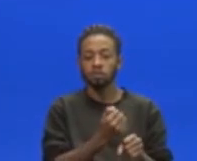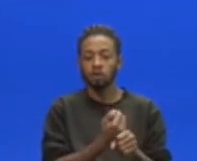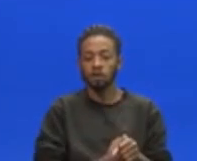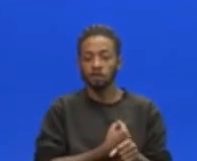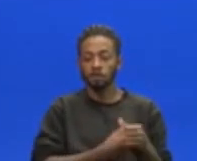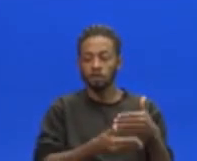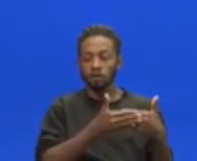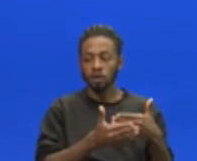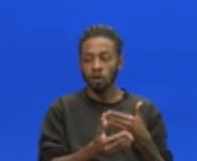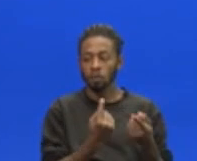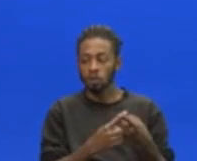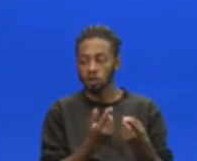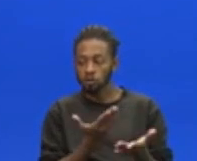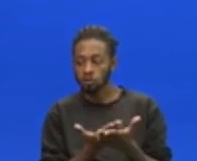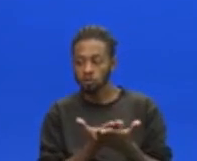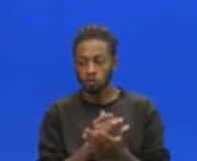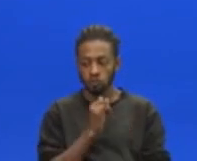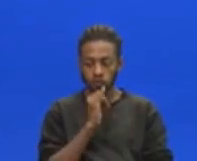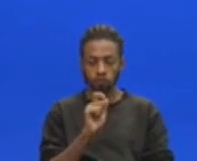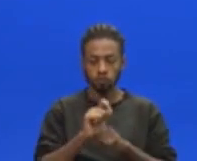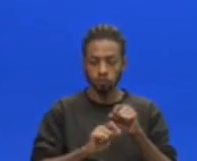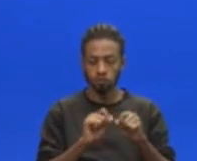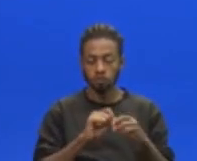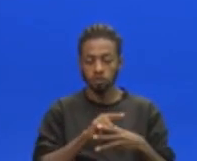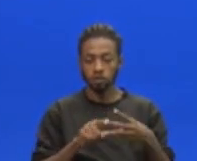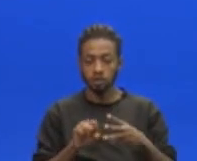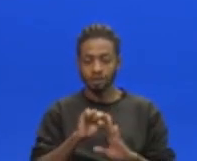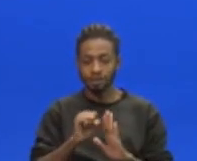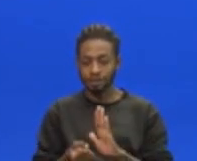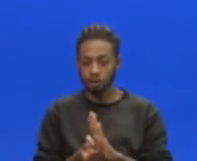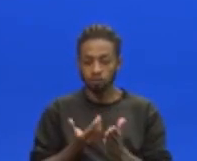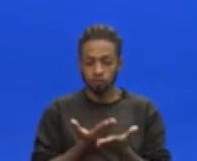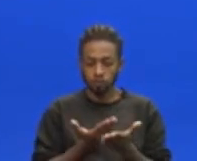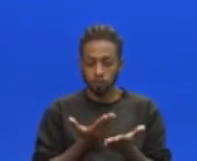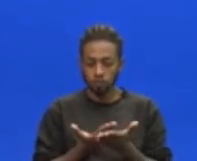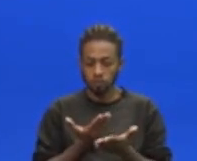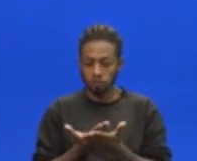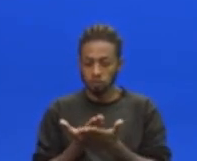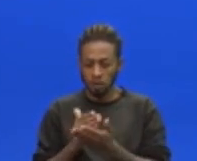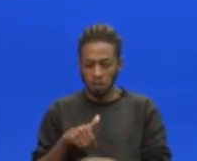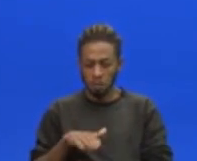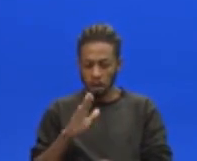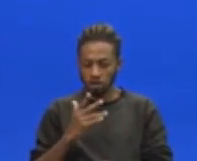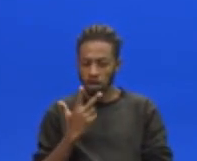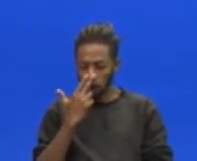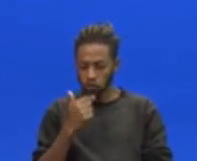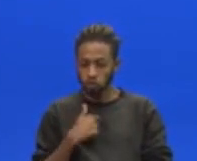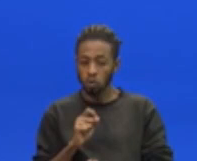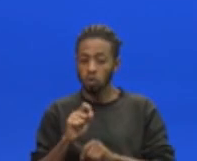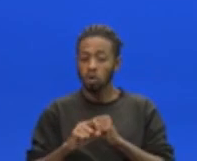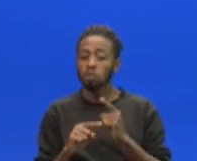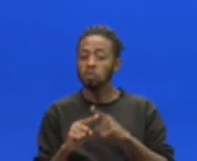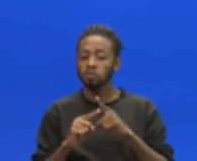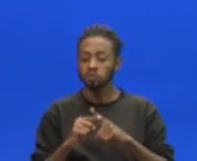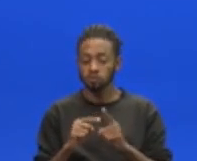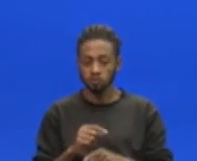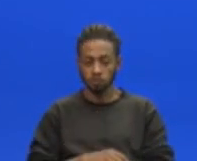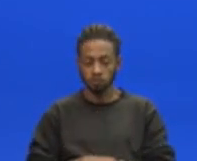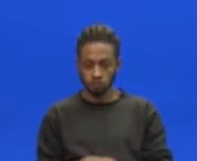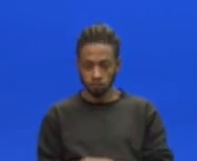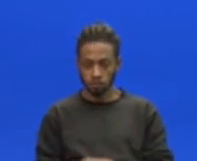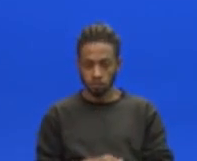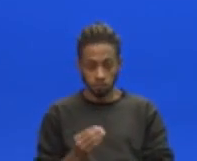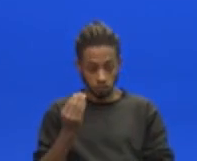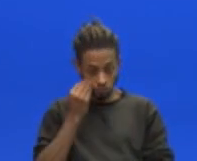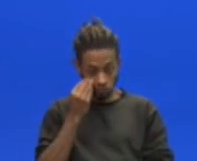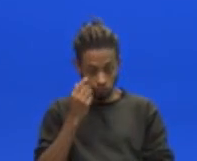a fazer estudos, né, há cerca de 3 séculos, né, ou mais, justamente para